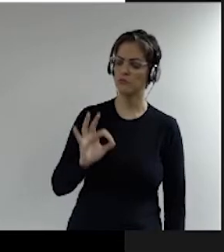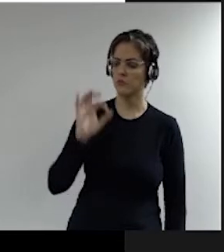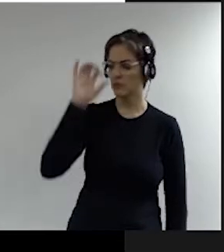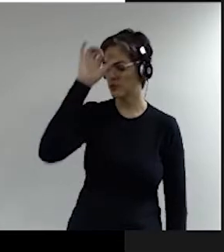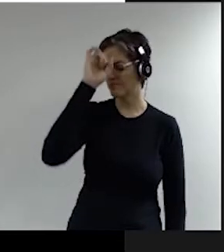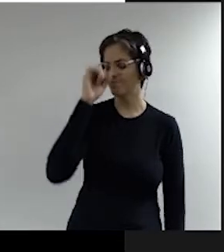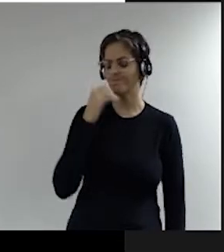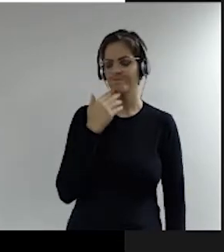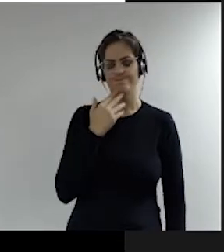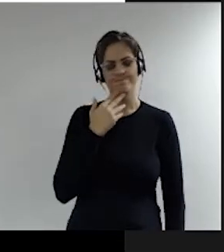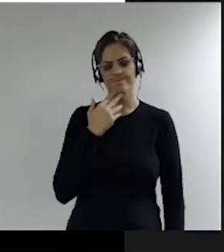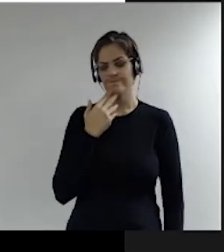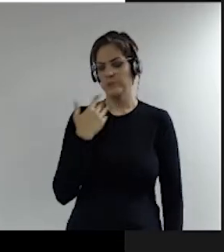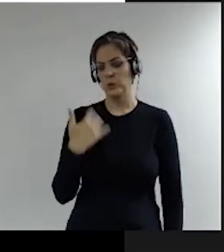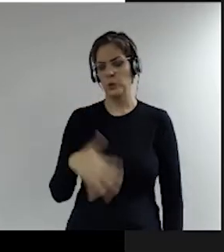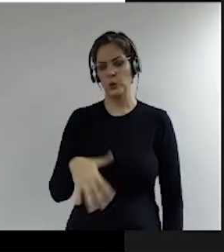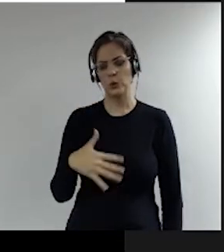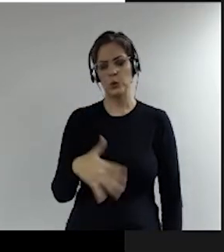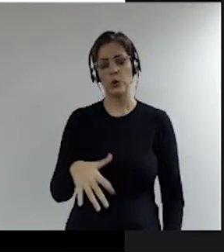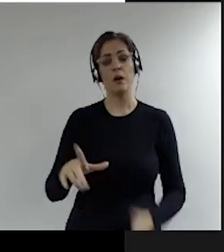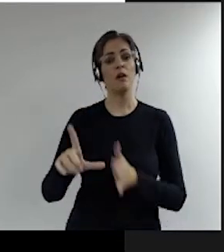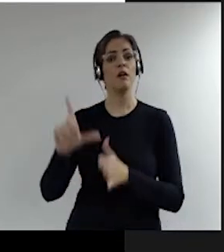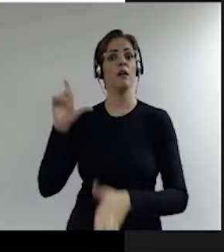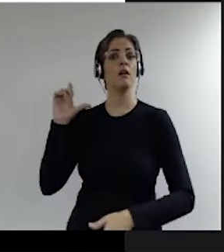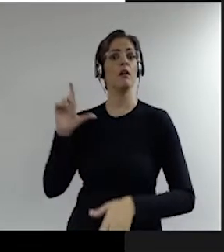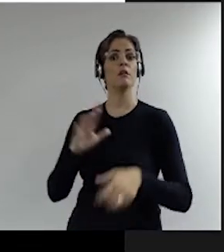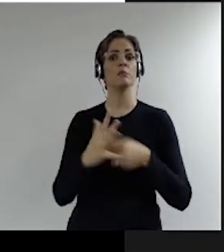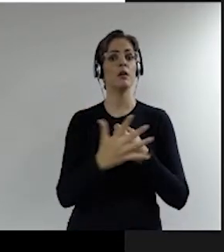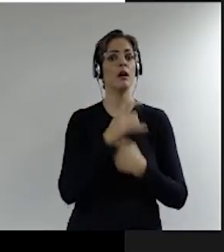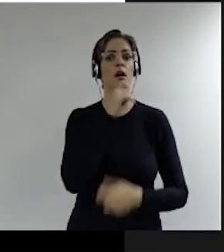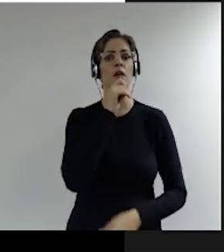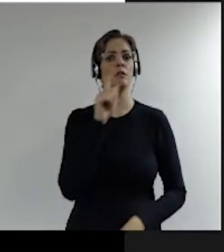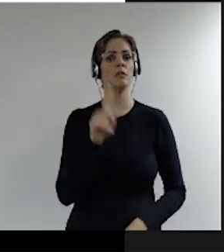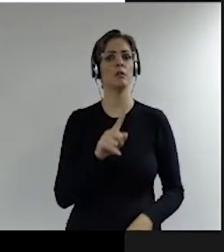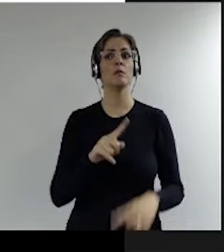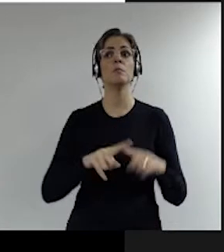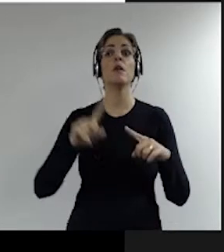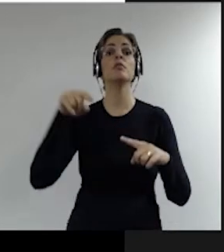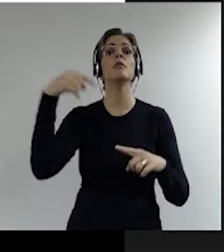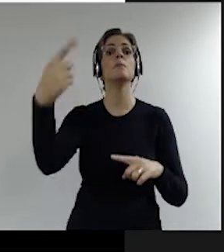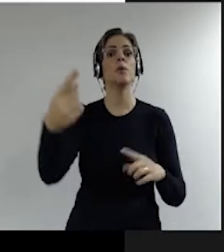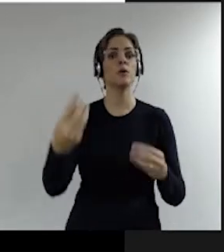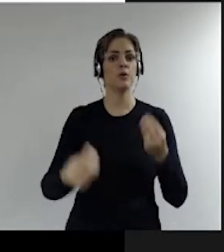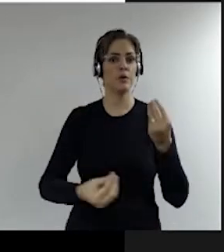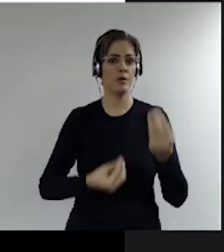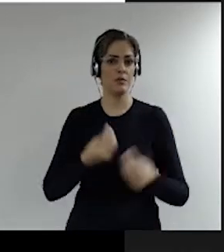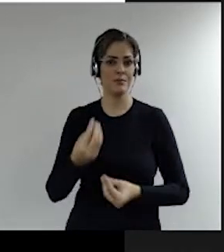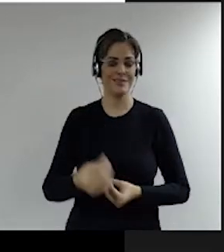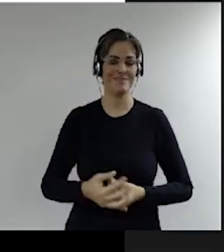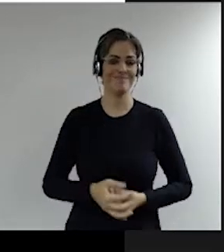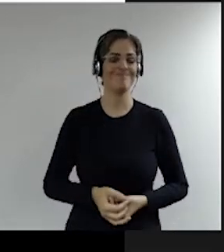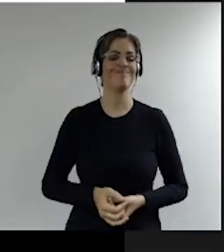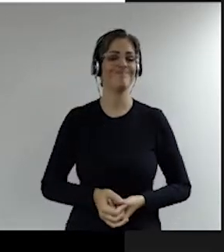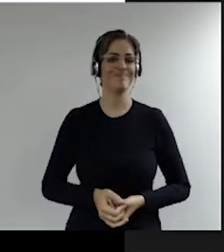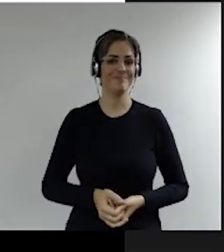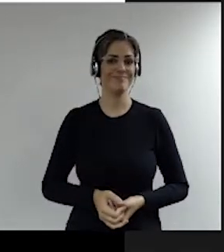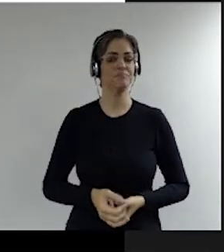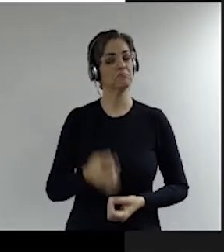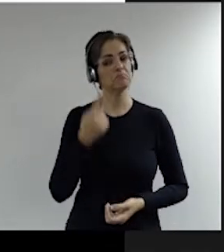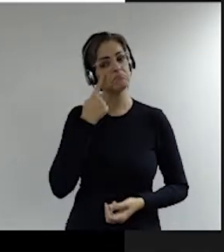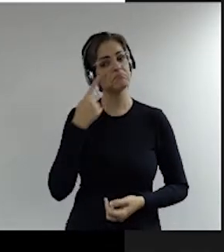aprendizagem pré-pandemia. O que acontece depois disso? Nós vamos discutir daqui a